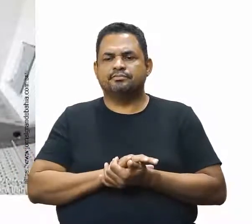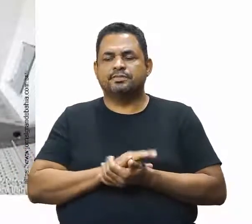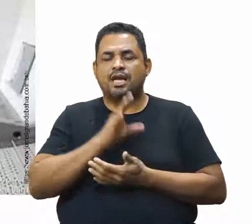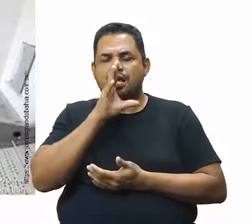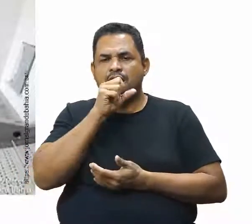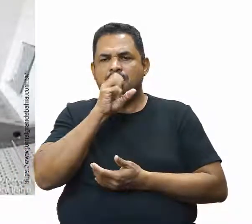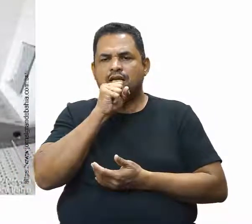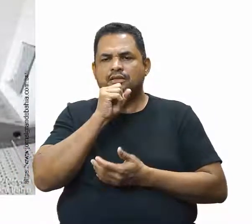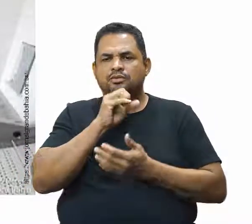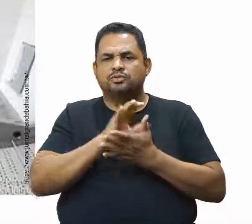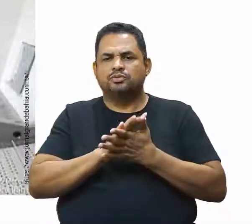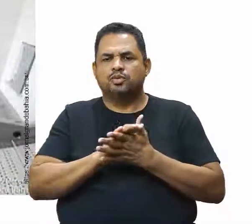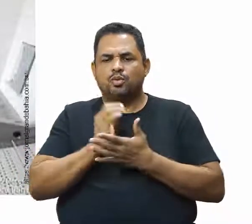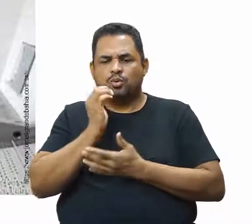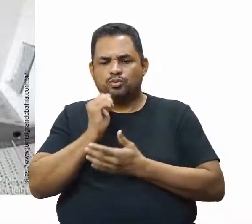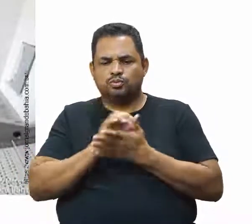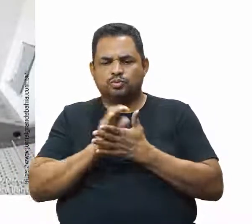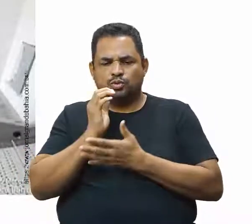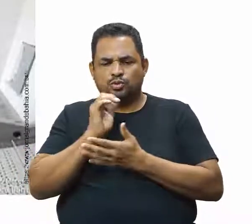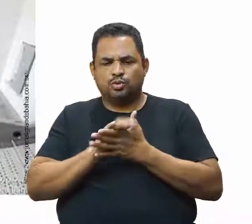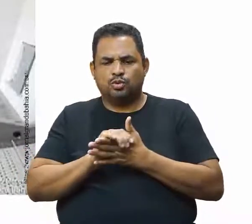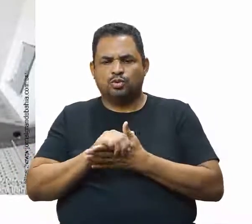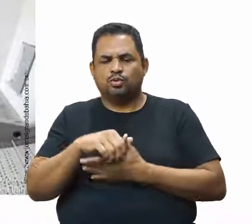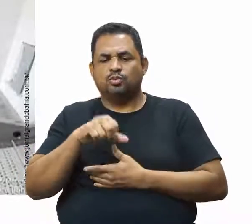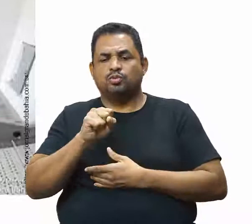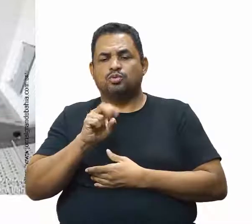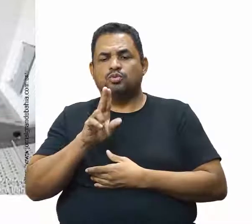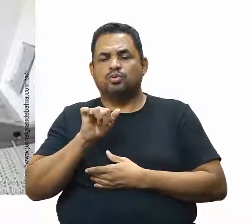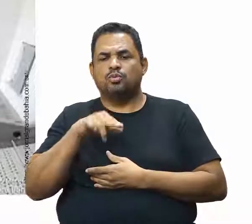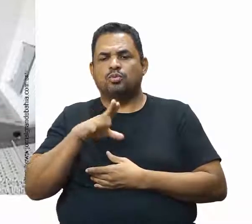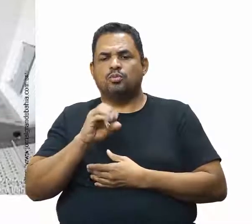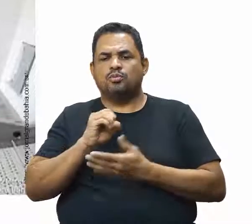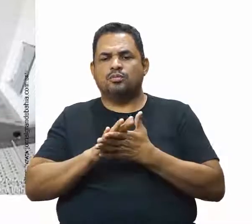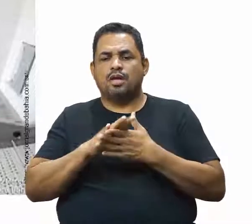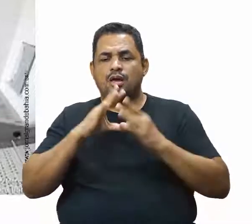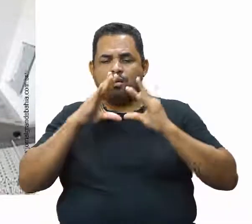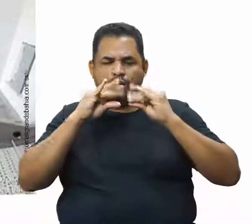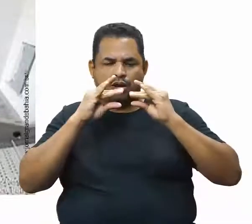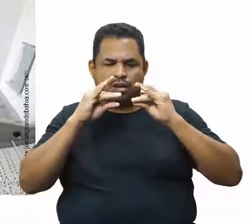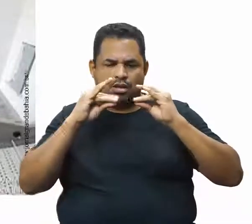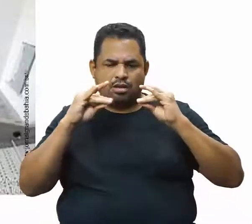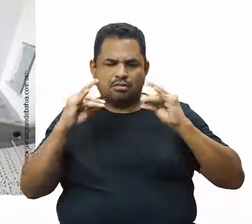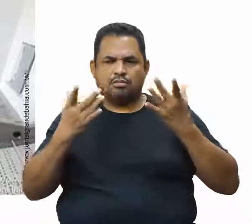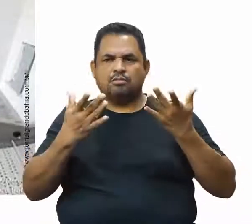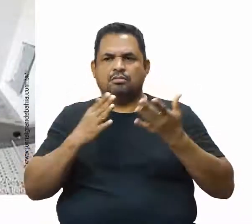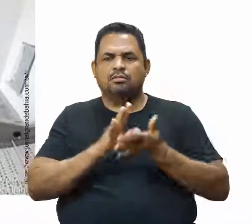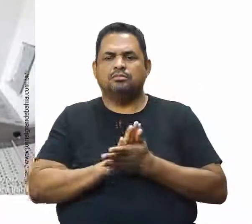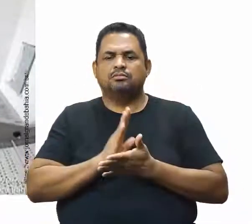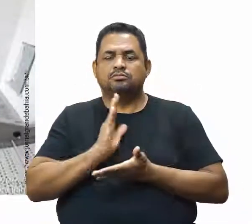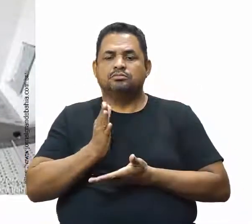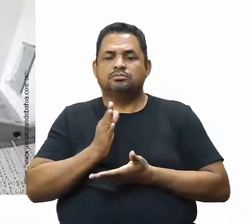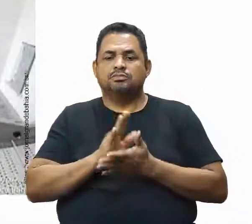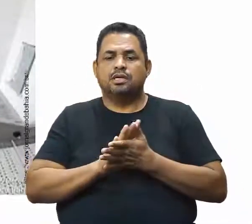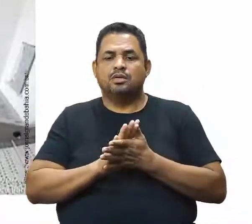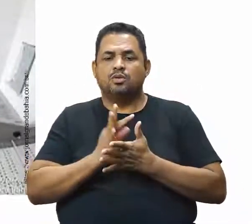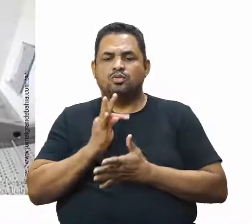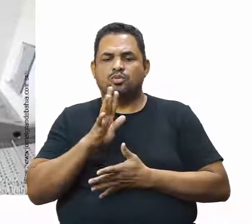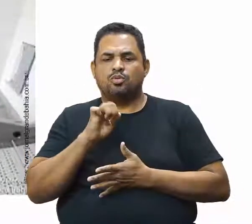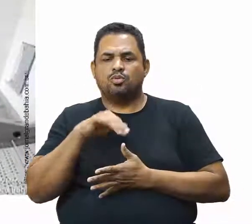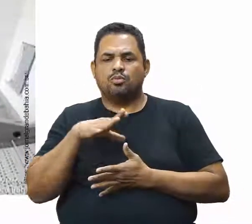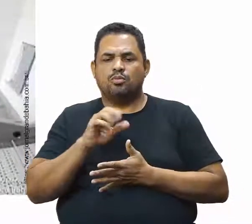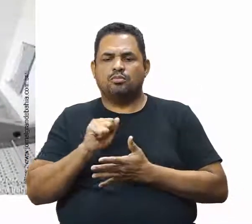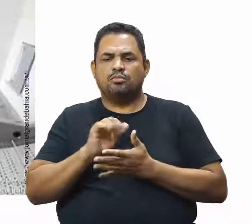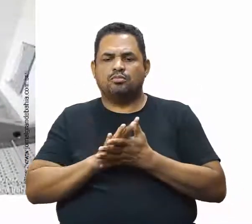laranja a gente fala sumo, o sumo da laranja, que é o líquido, não é isso? Já no tucumã